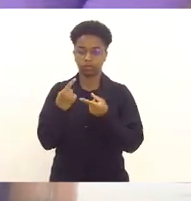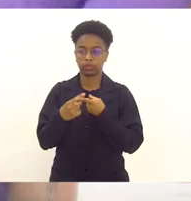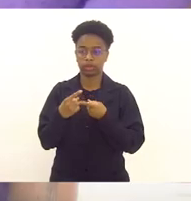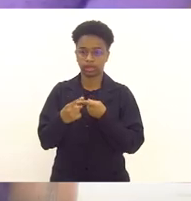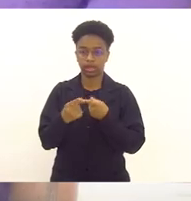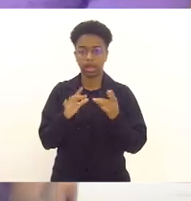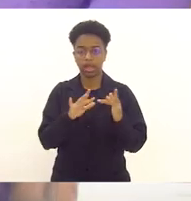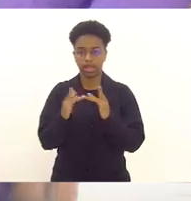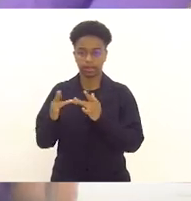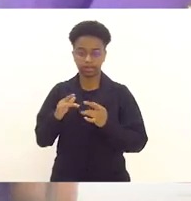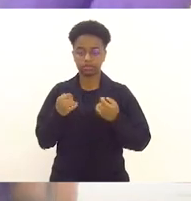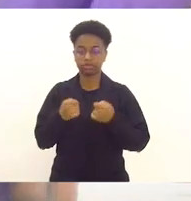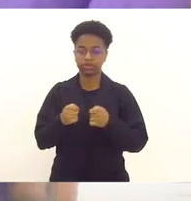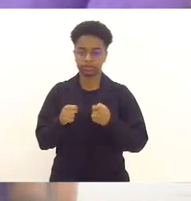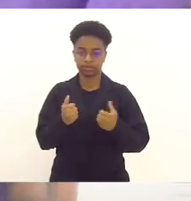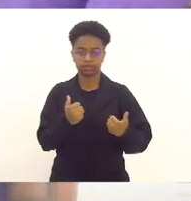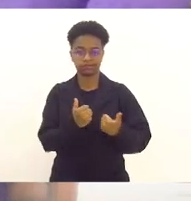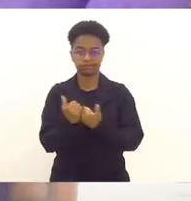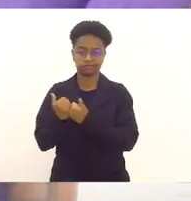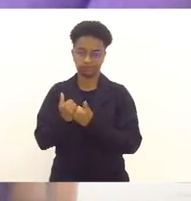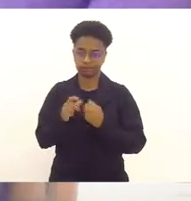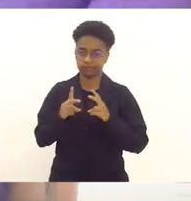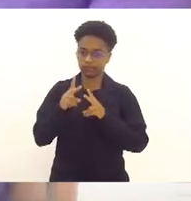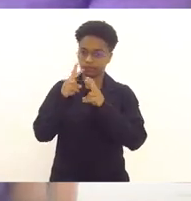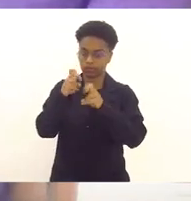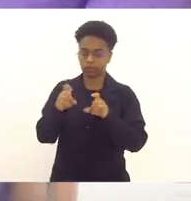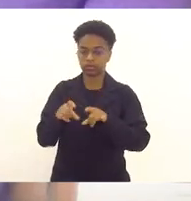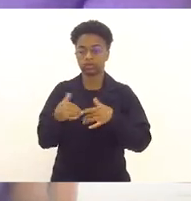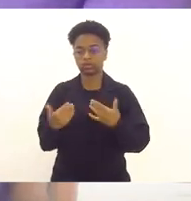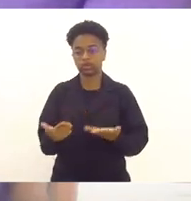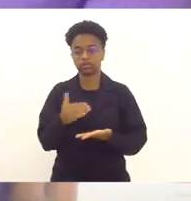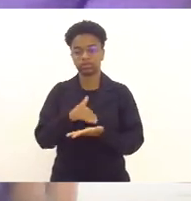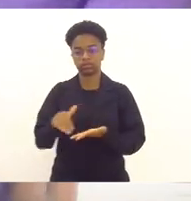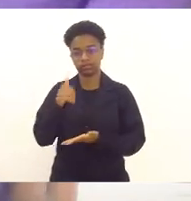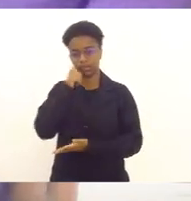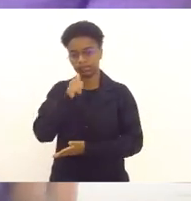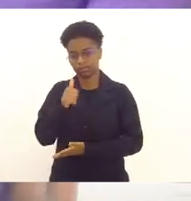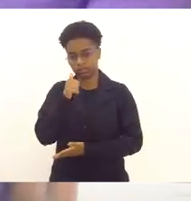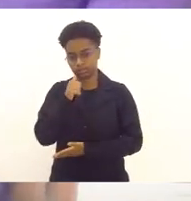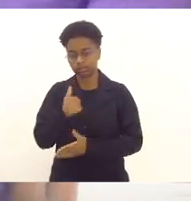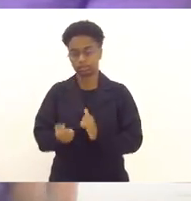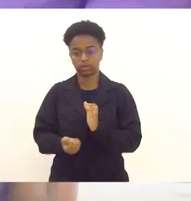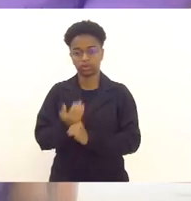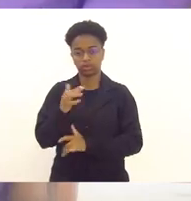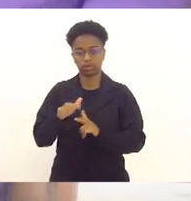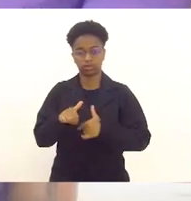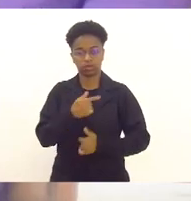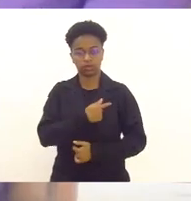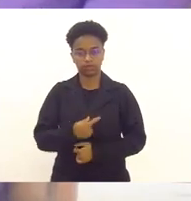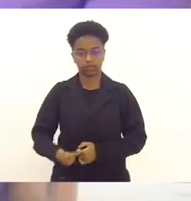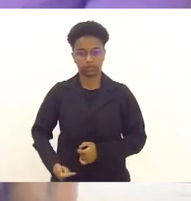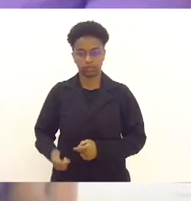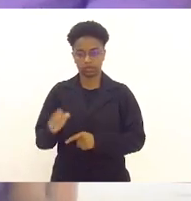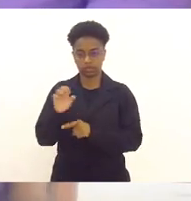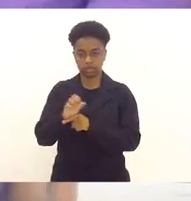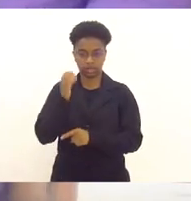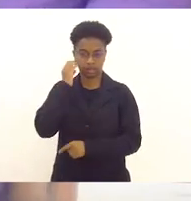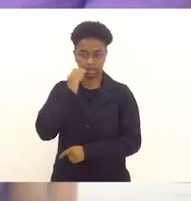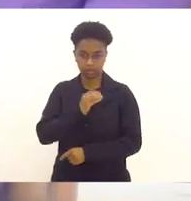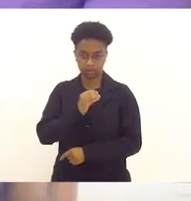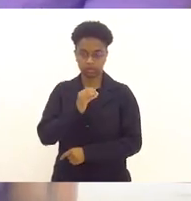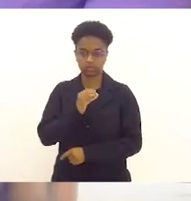ela deve ser fortificada então a secretaria da mulher ela nasceu o governador do Estado do Rio de Janeiro Cláudio Castro